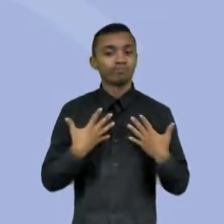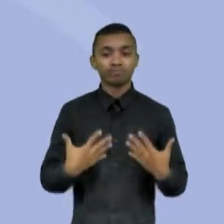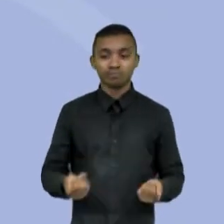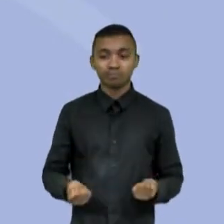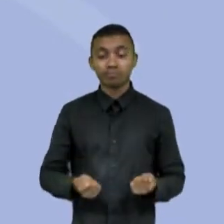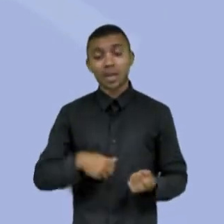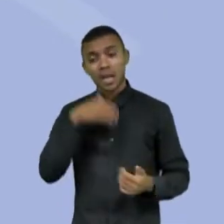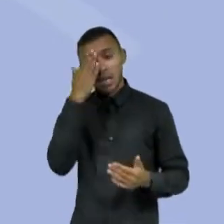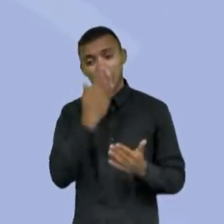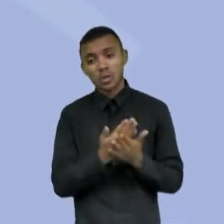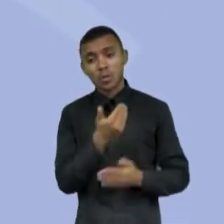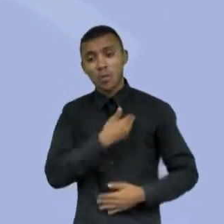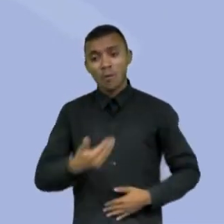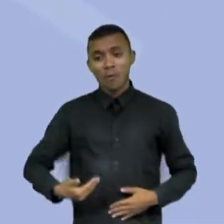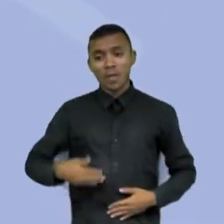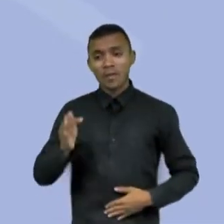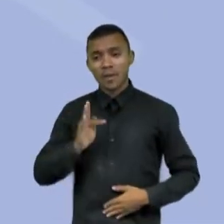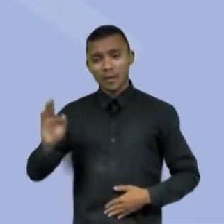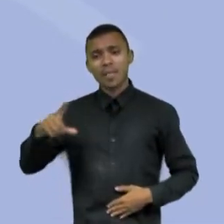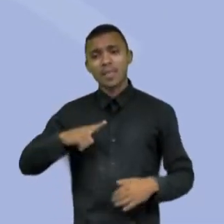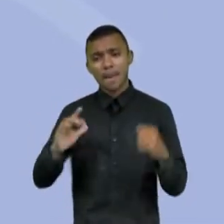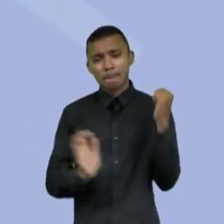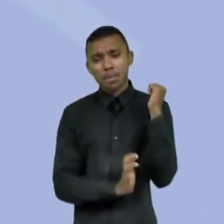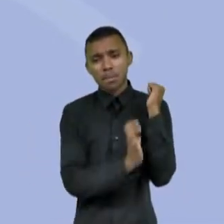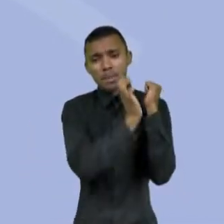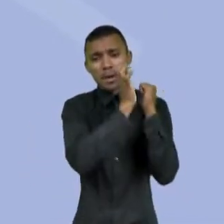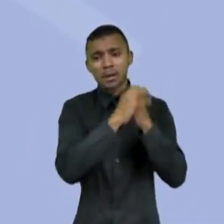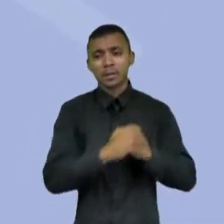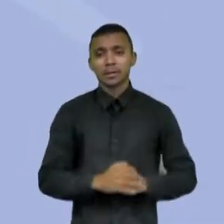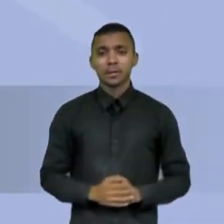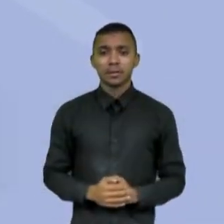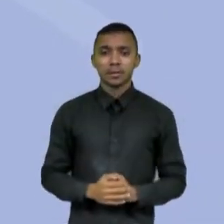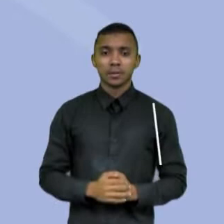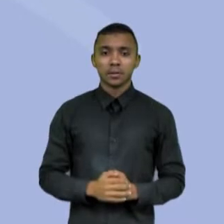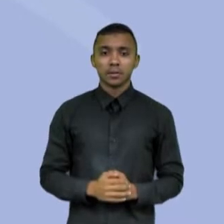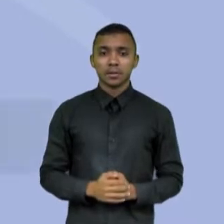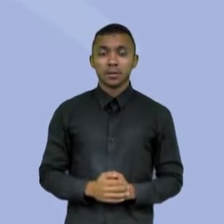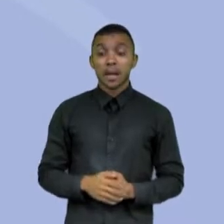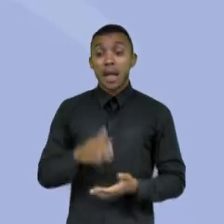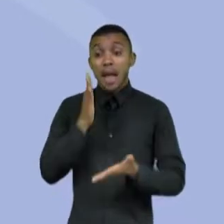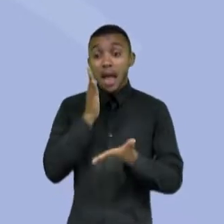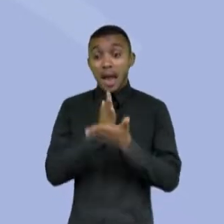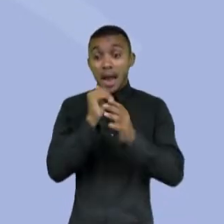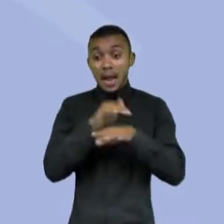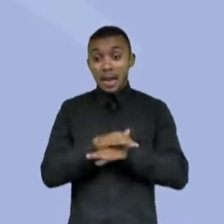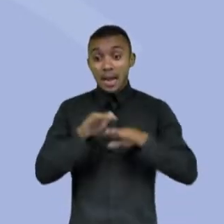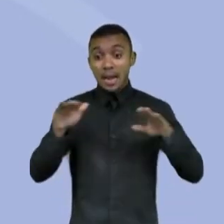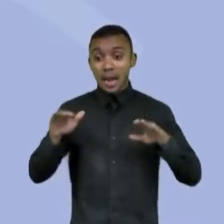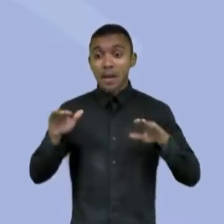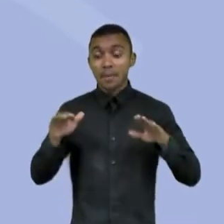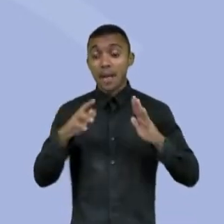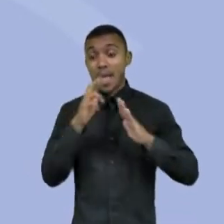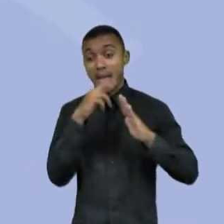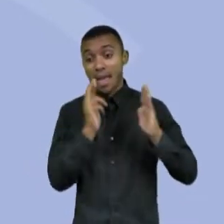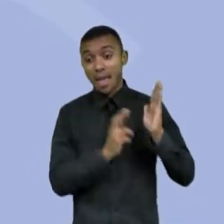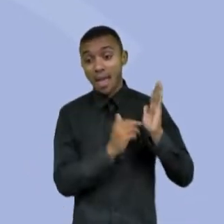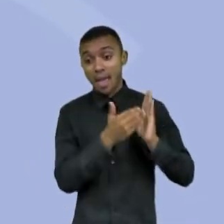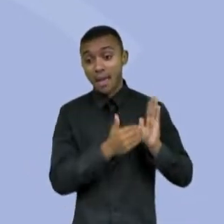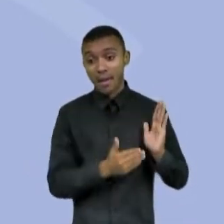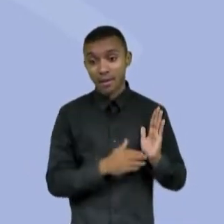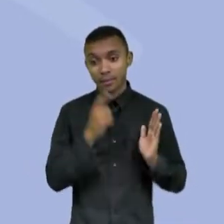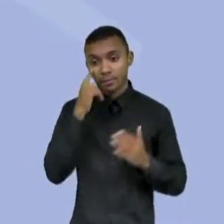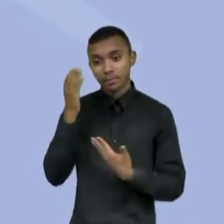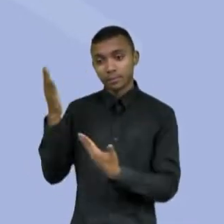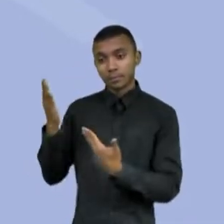ação do governo federal é burocrática. A revogação do SPIN pelo ministro